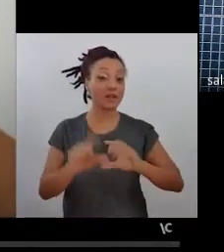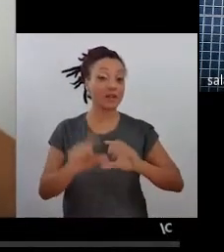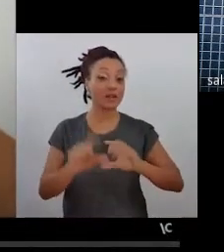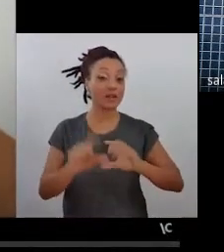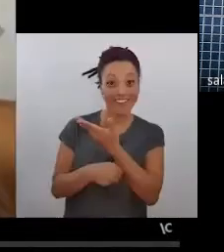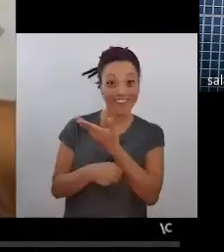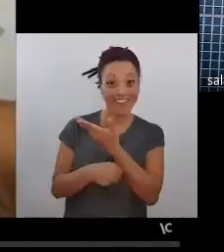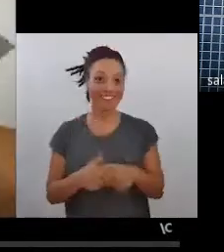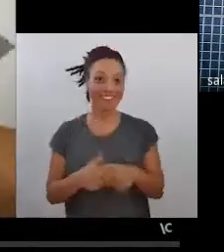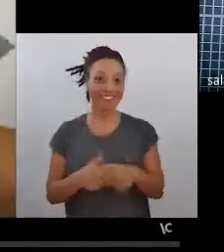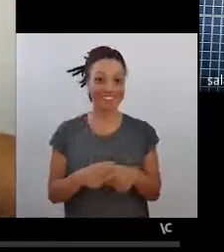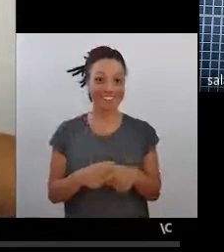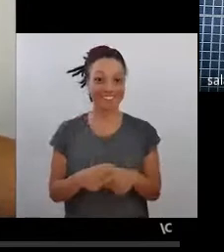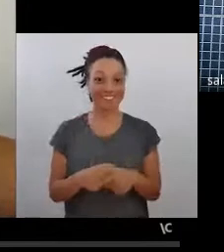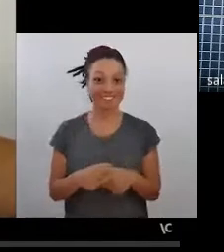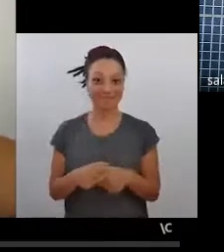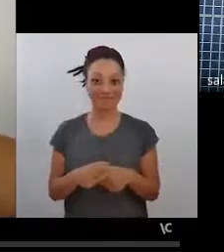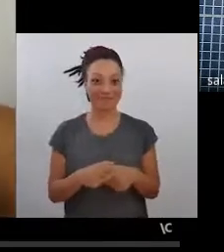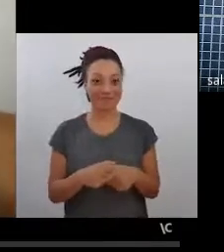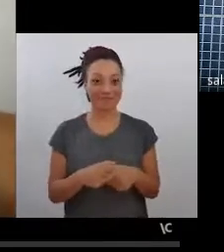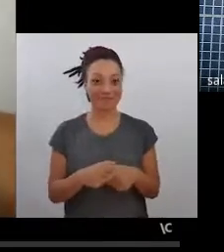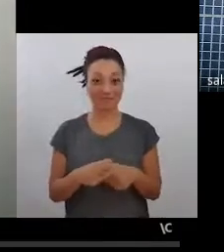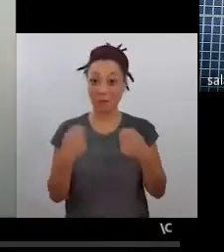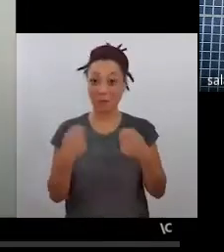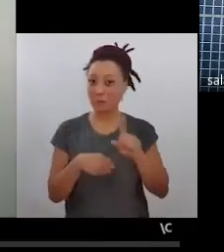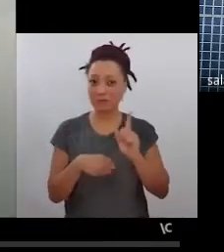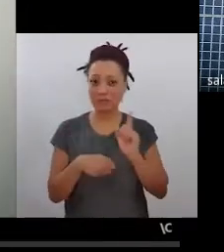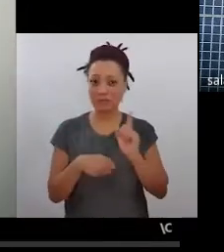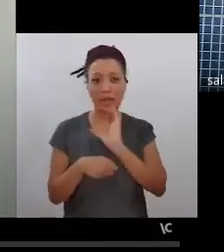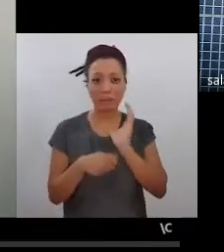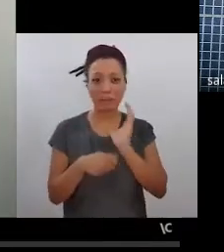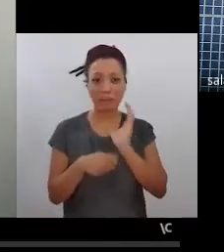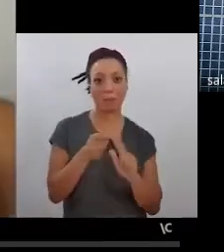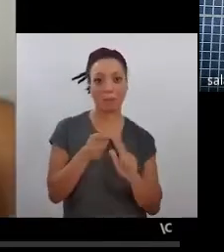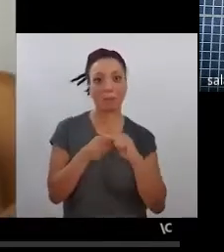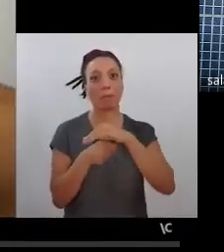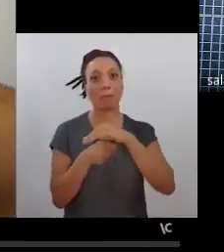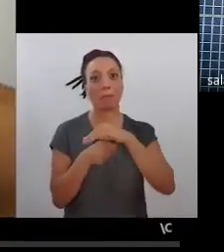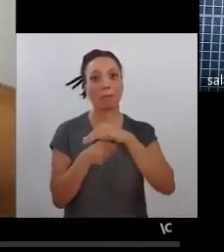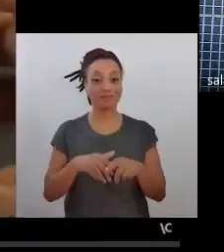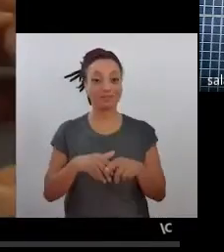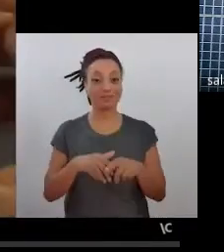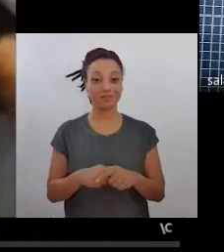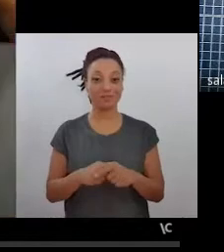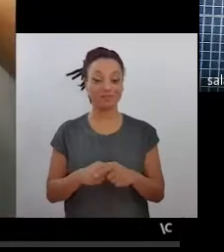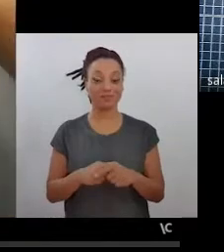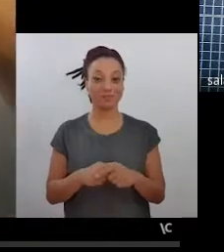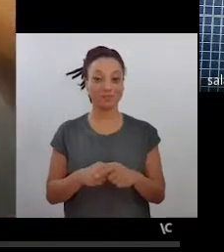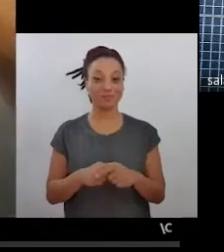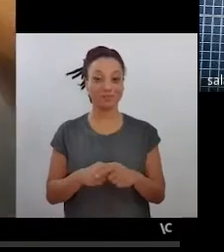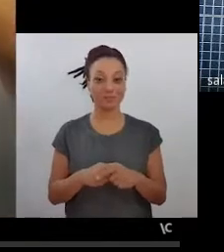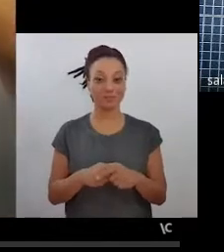Vou dar uma adiantada aqui. Fazer isso rápido. Deixa eu ver aqui. Acho que eu não vi esse vídeo